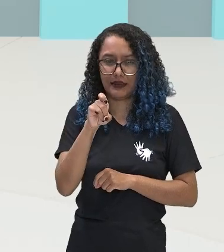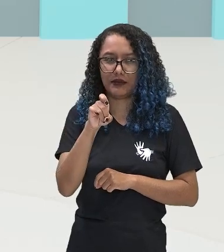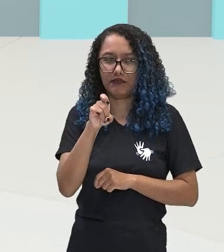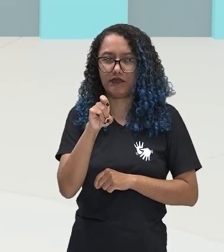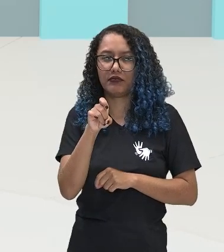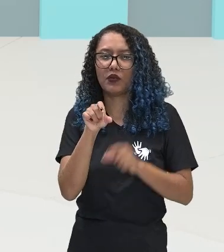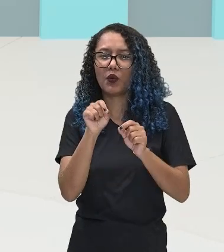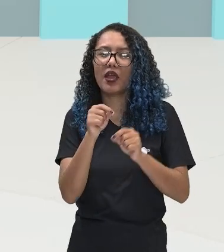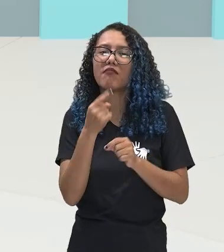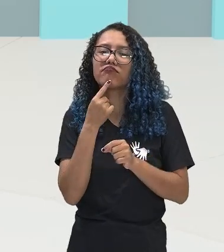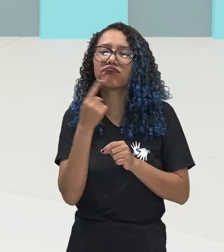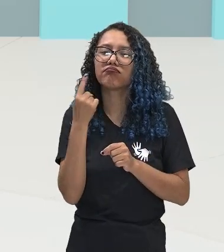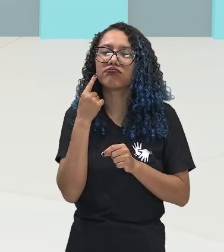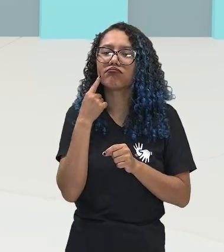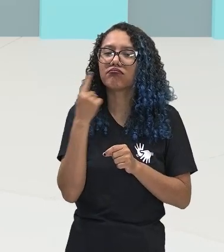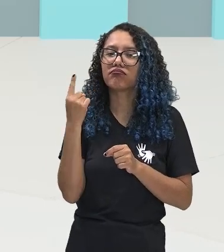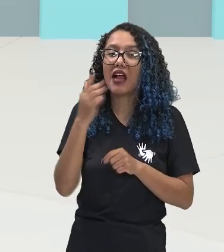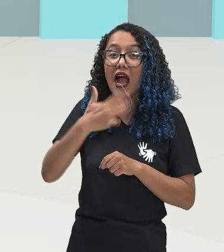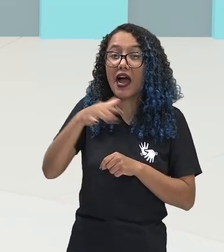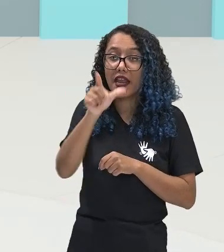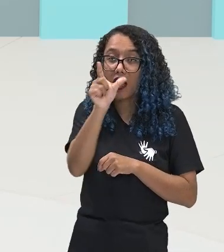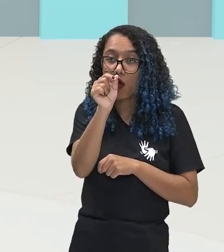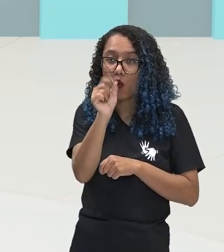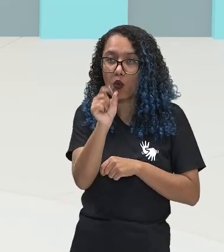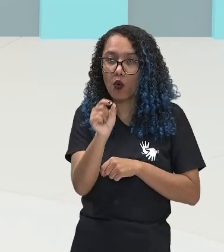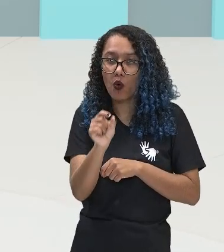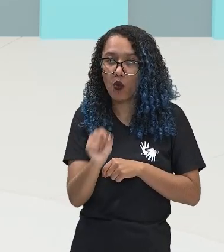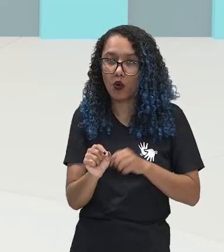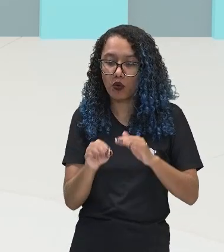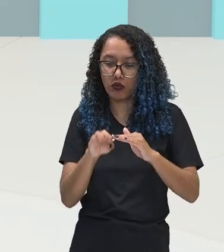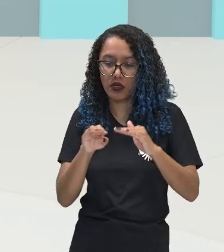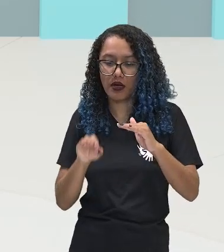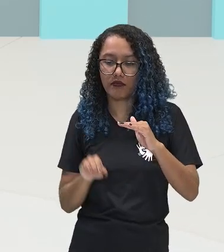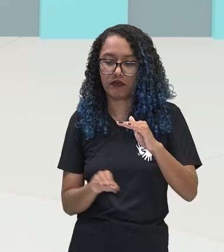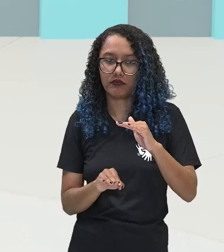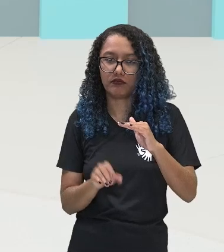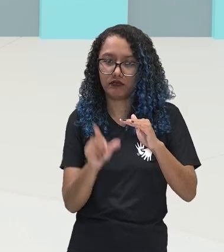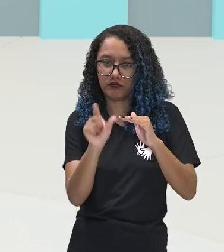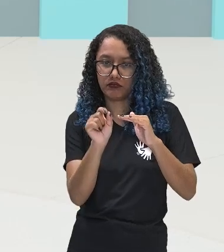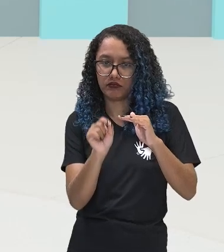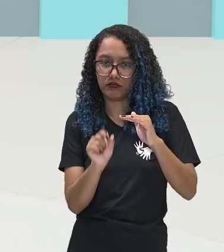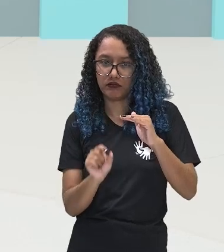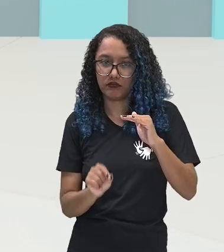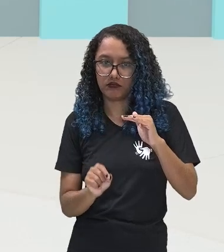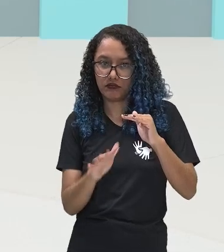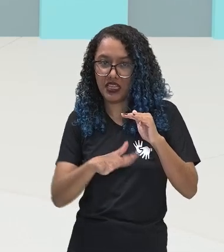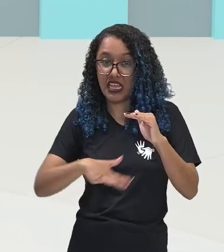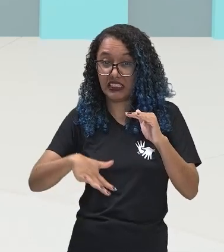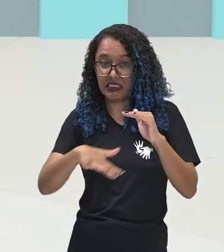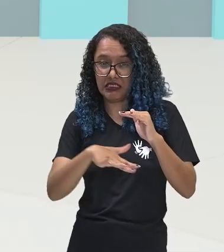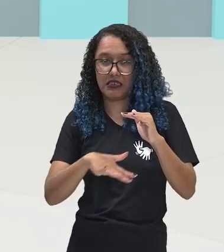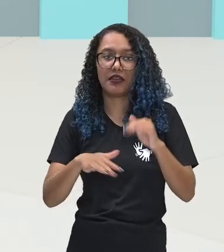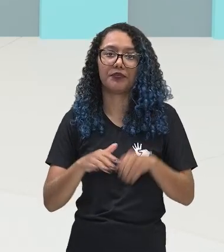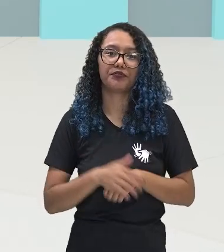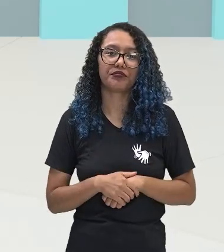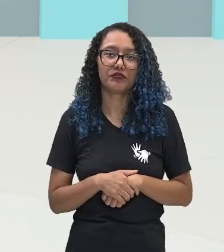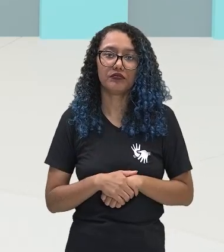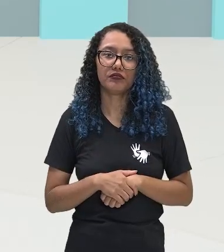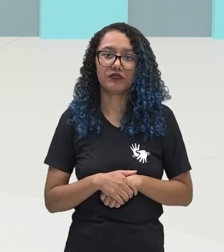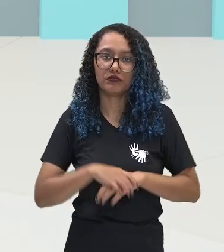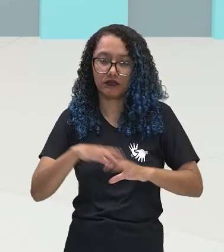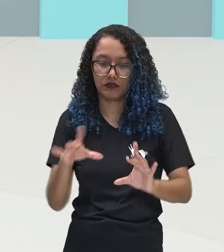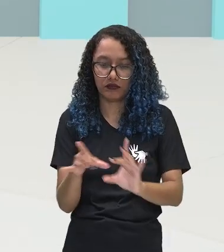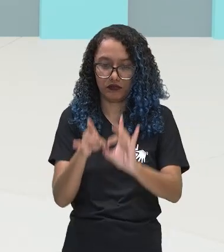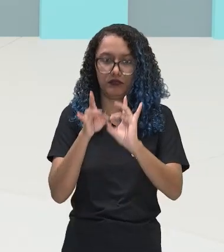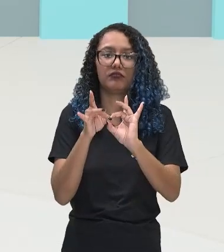coluna aqui atrás certo essa região aqui do sacro da coluna elas se fixam ali